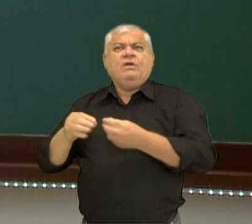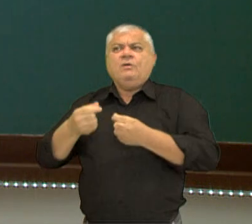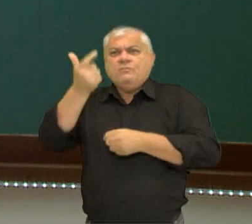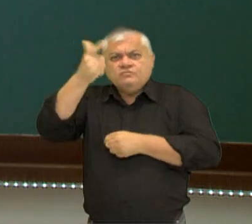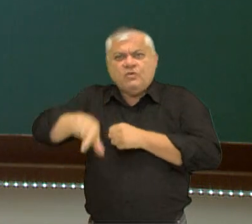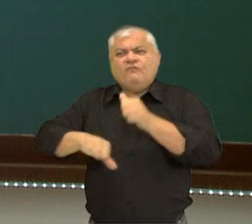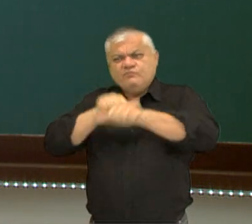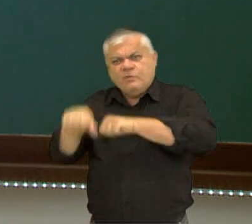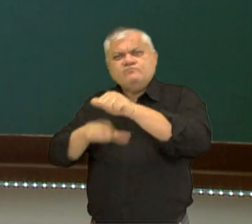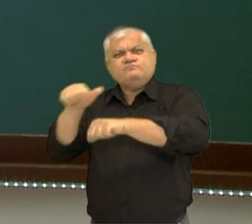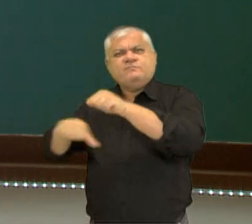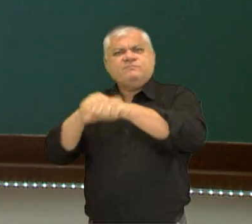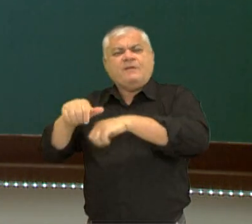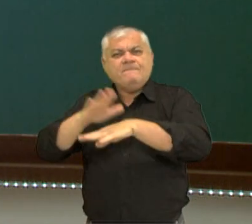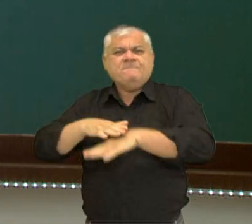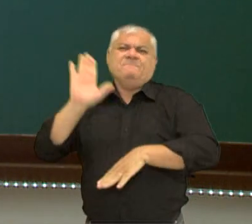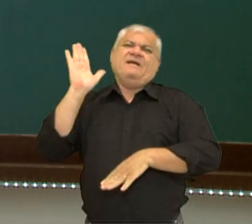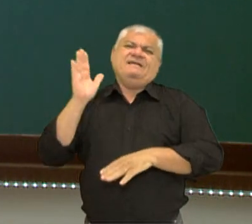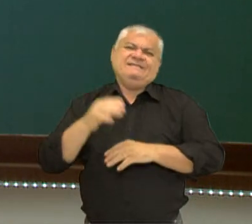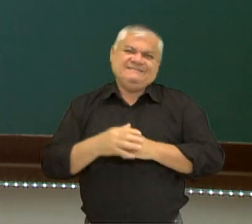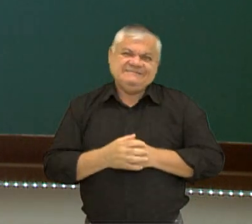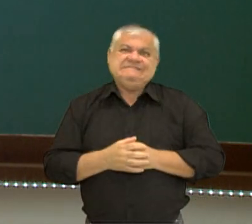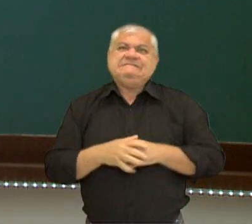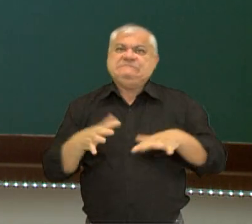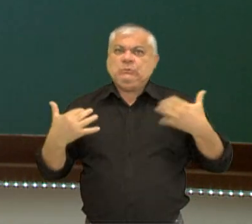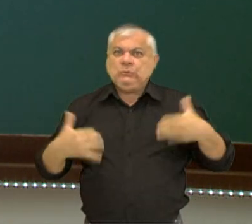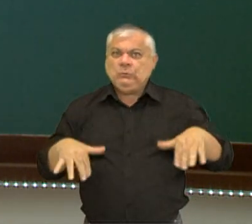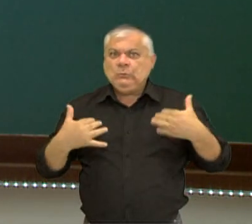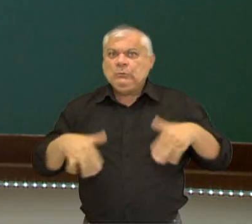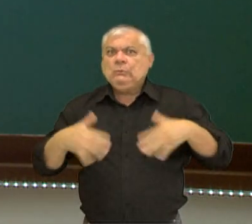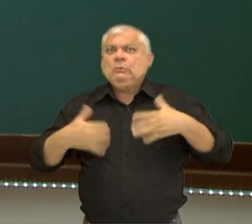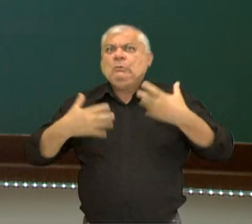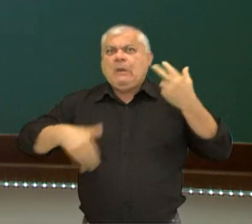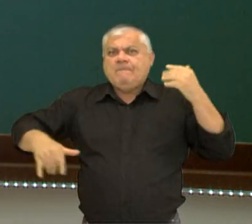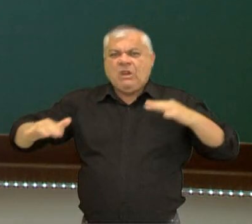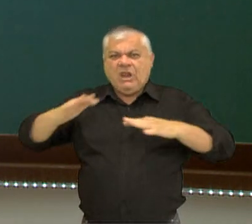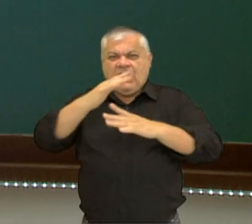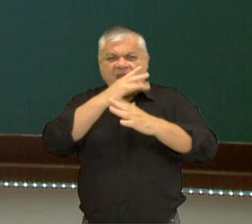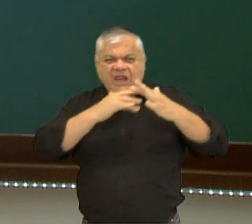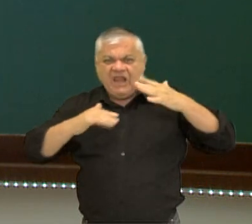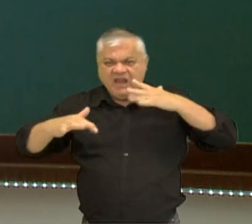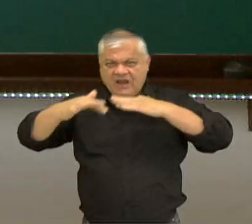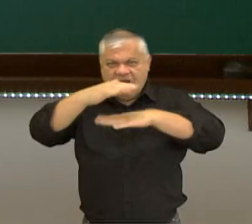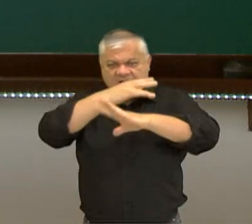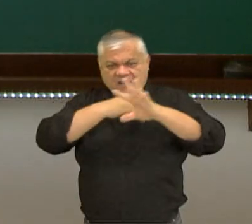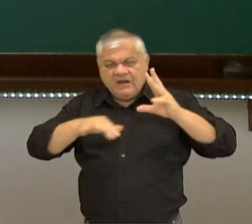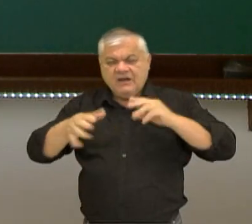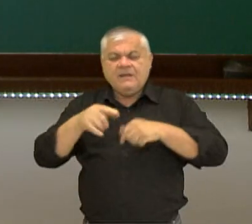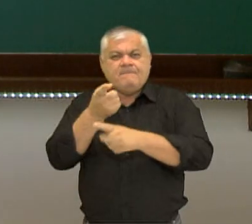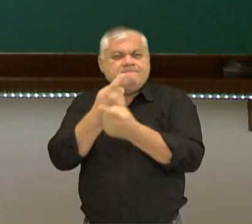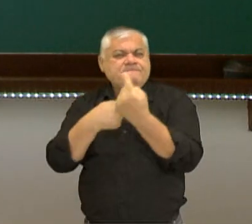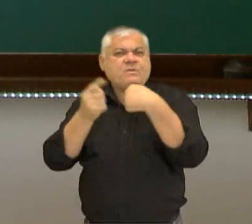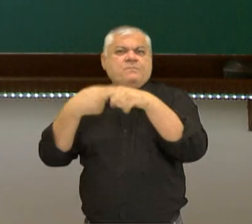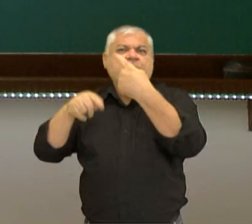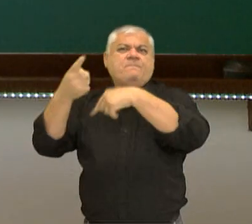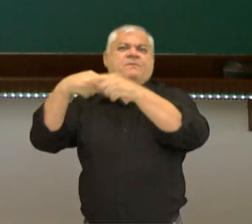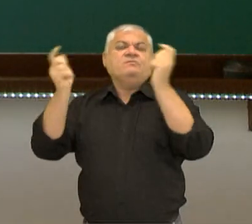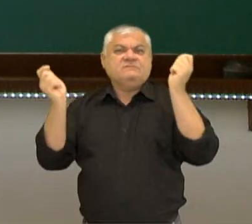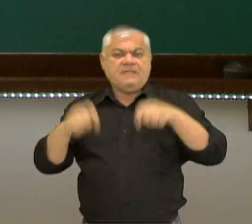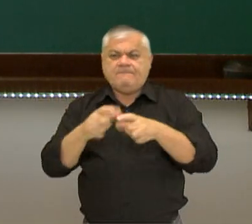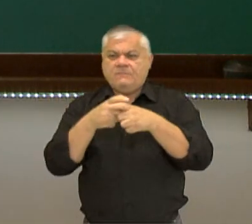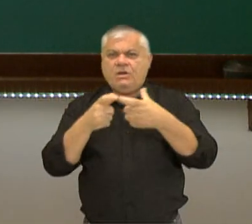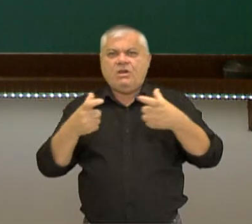mutações surgirem é ainda maior. Quanto mais a circulação do vírus acontece, maior a chance de mutações e